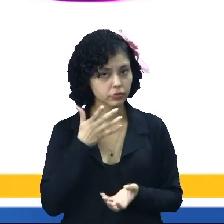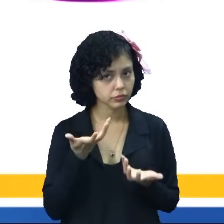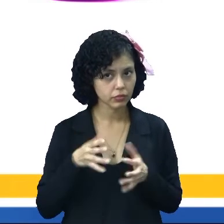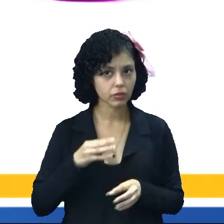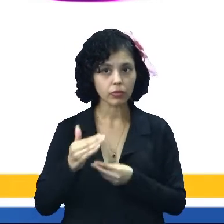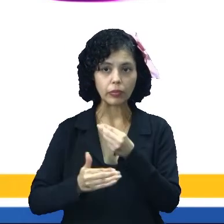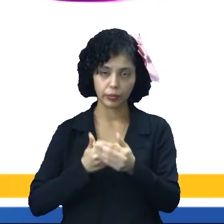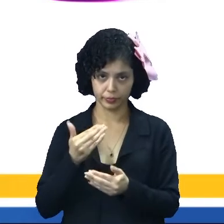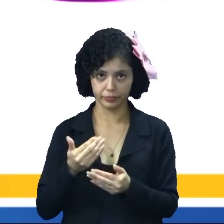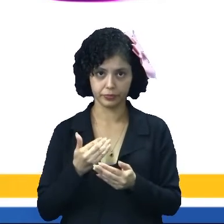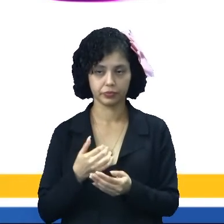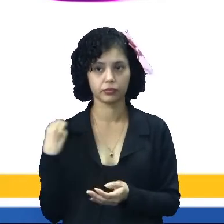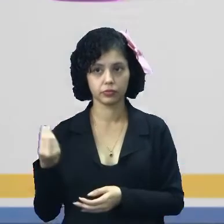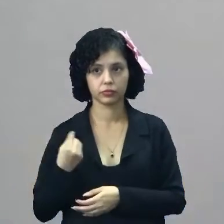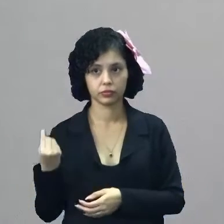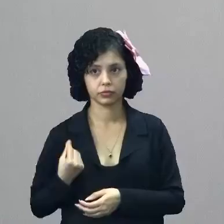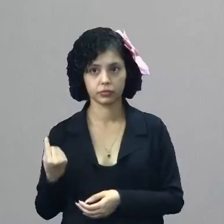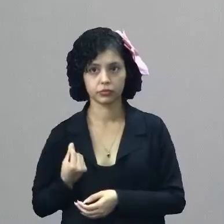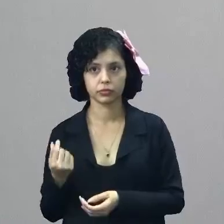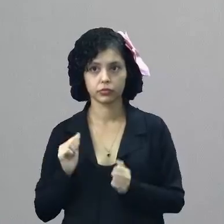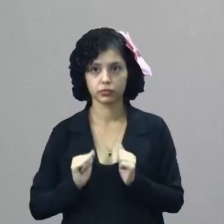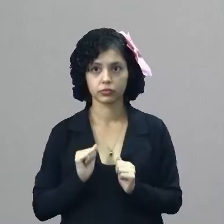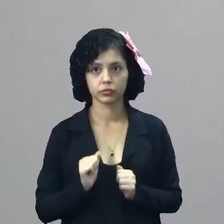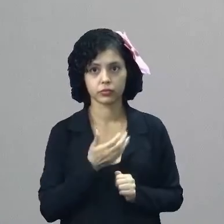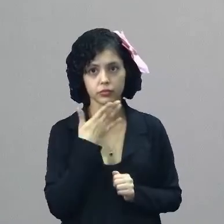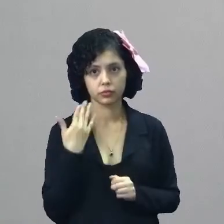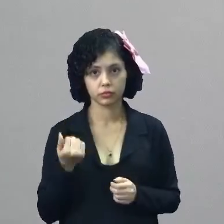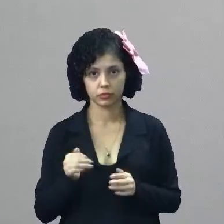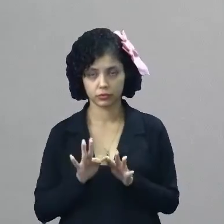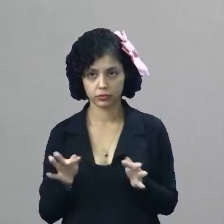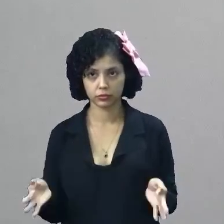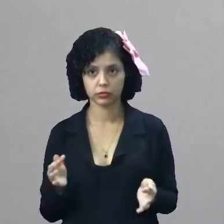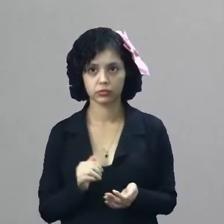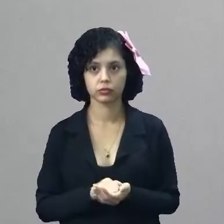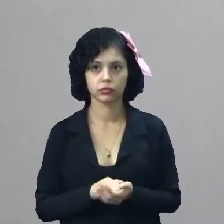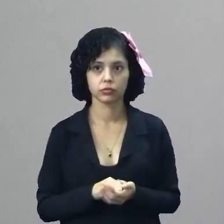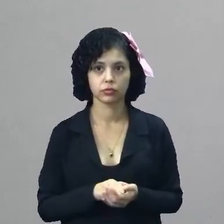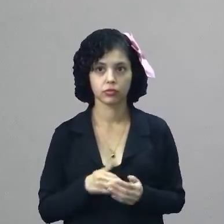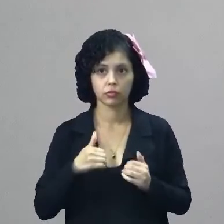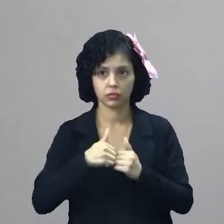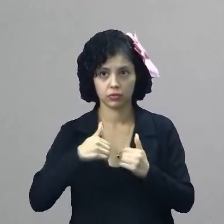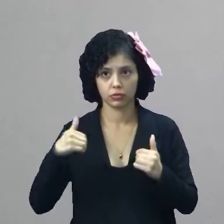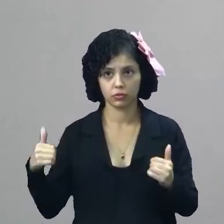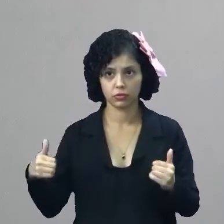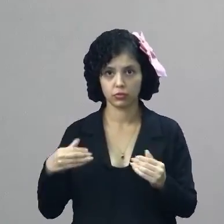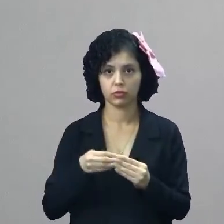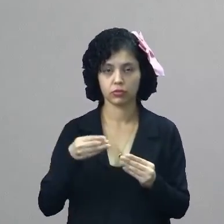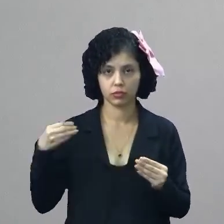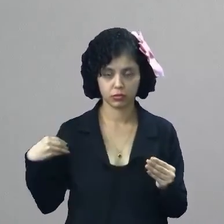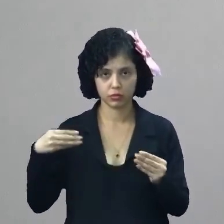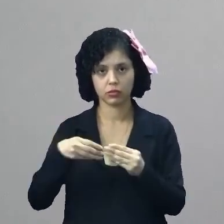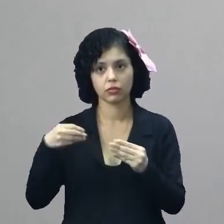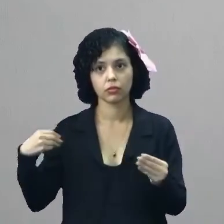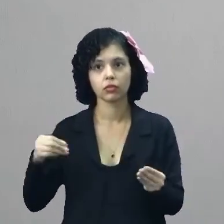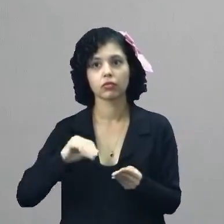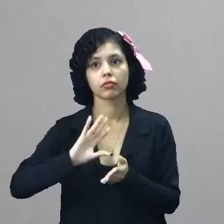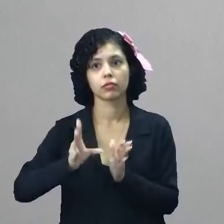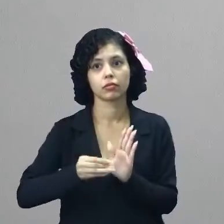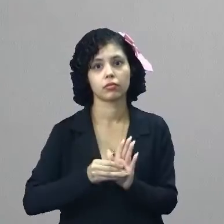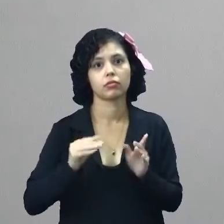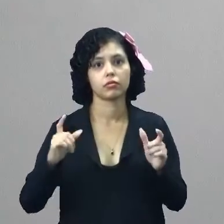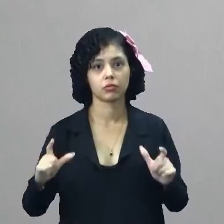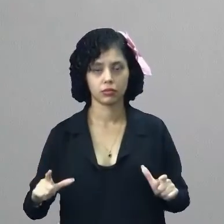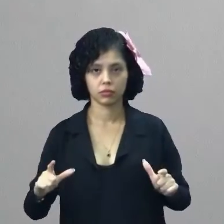fazer esse procedimento do liquidificador, tem um outro procedimento ainda mais simples. Você vai separar algumas folhas, você vai colocar